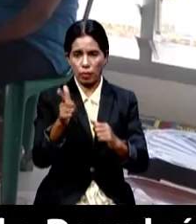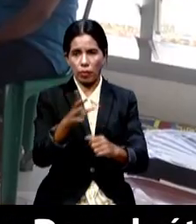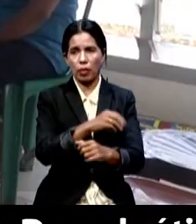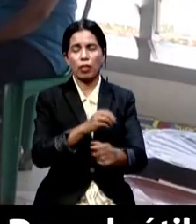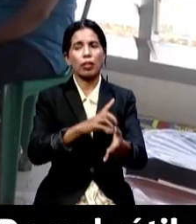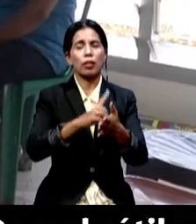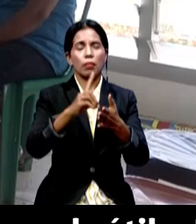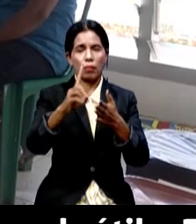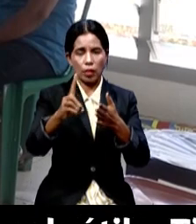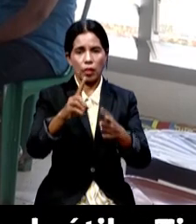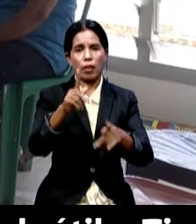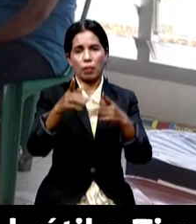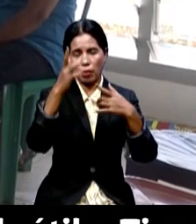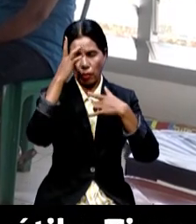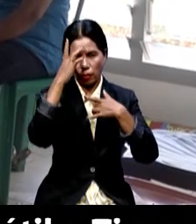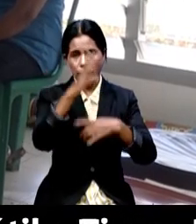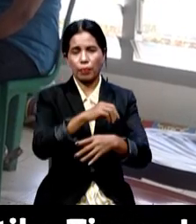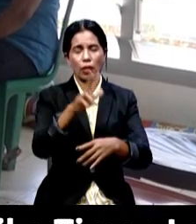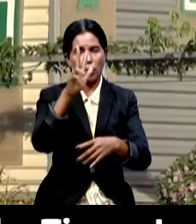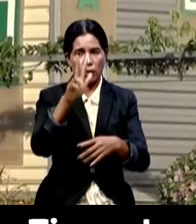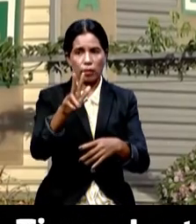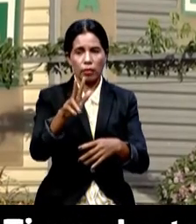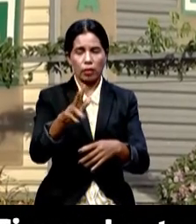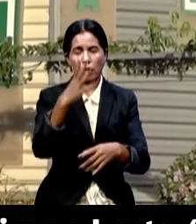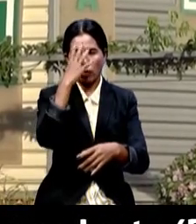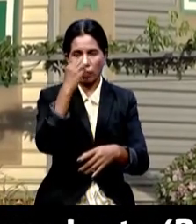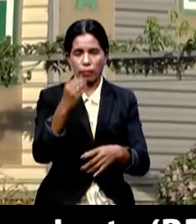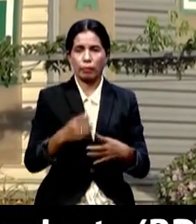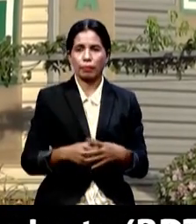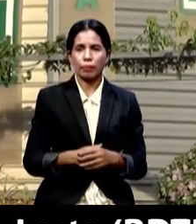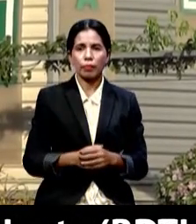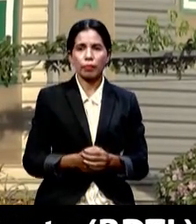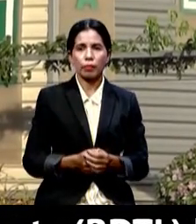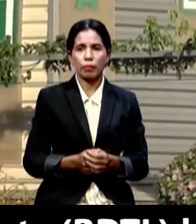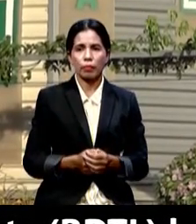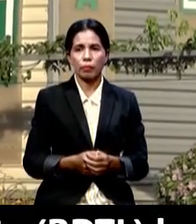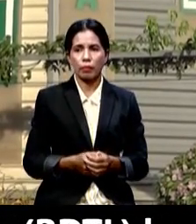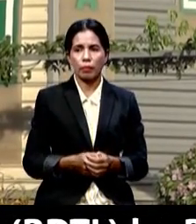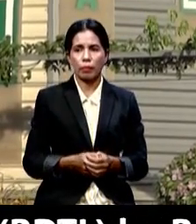cada semana paciente na inhat ka tolu ma baixa. Jacinto Fuca, GMN.